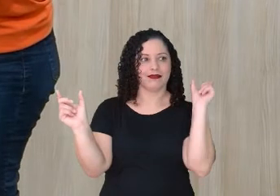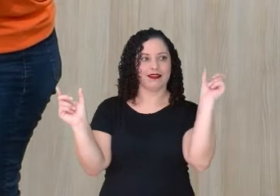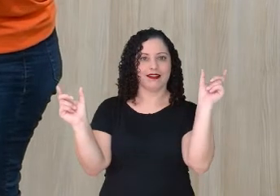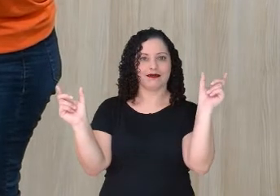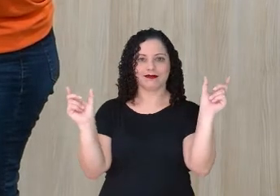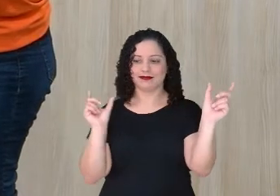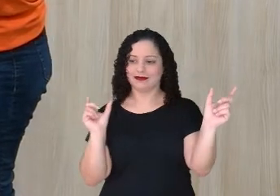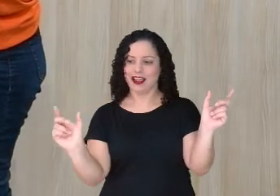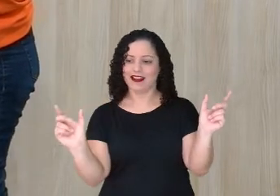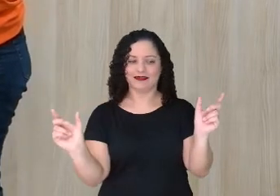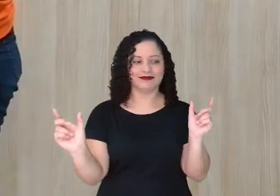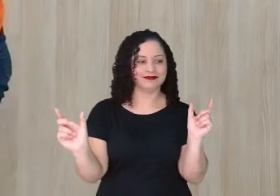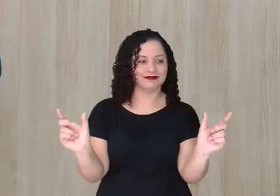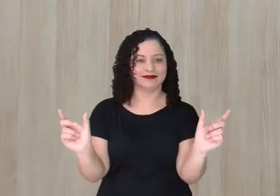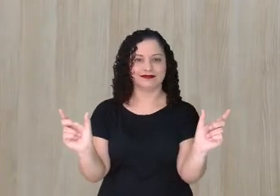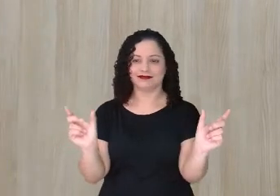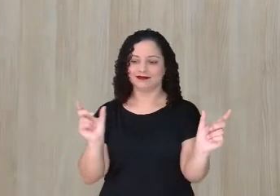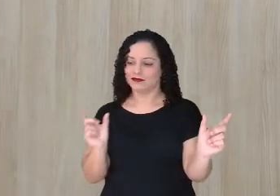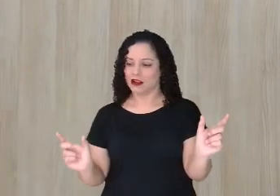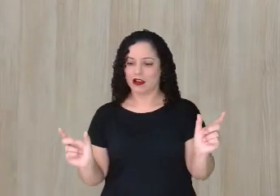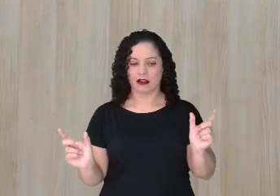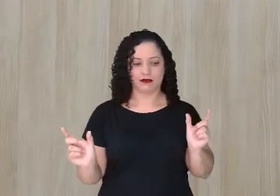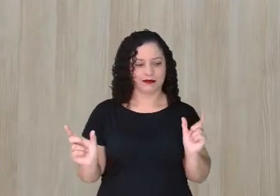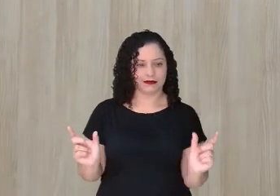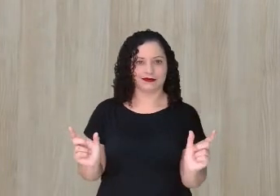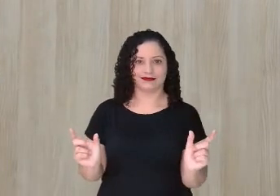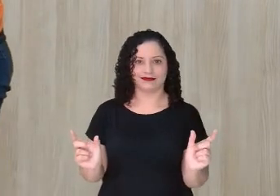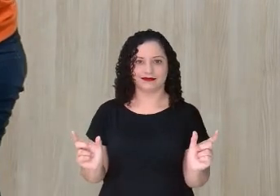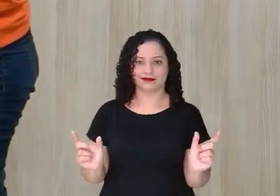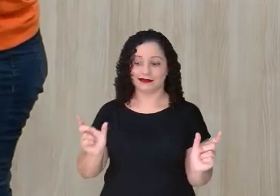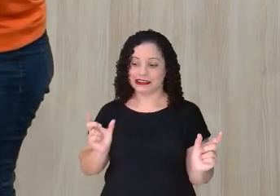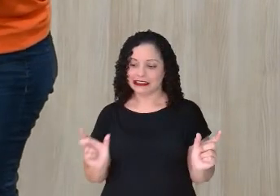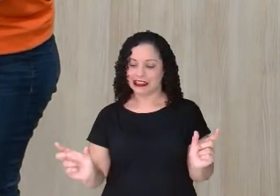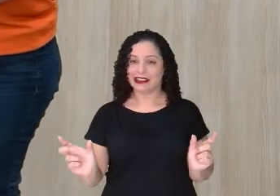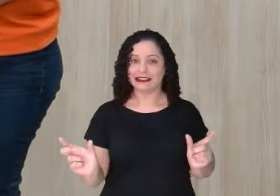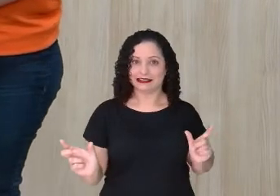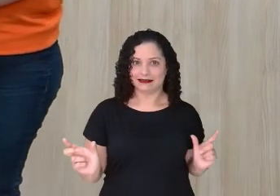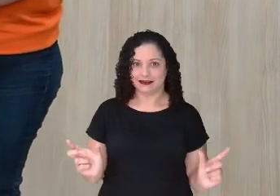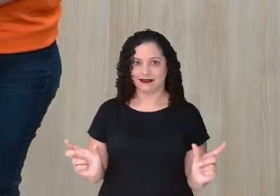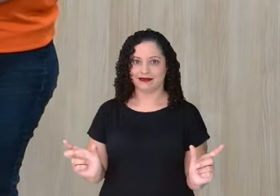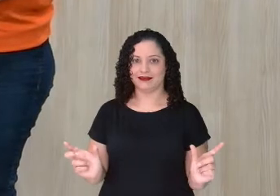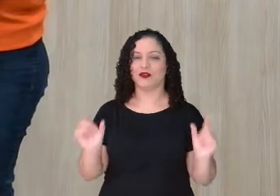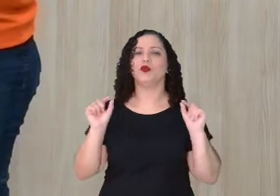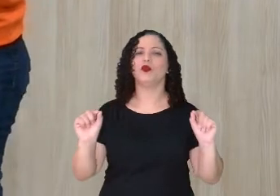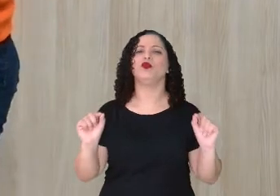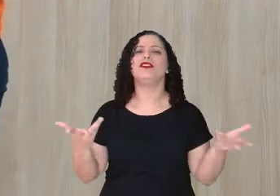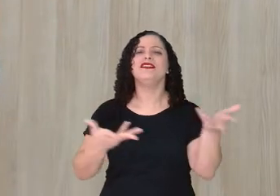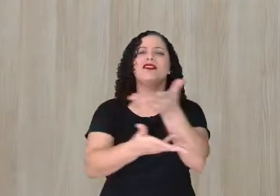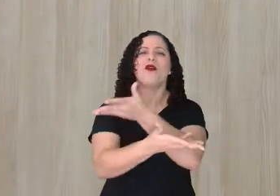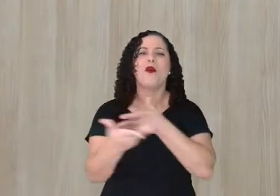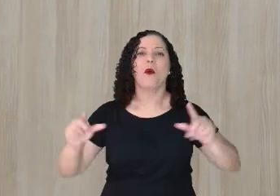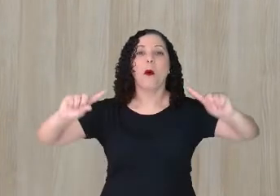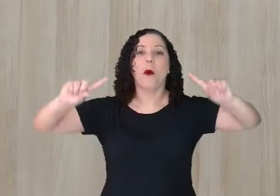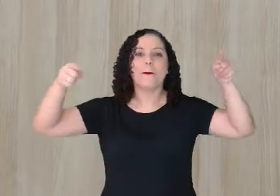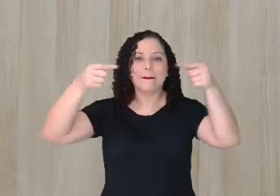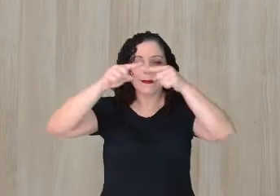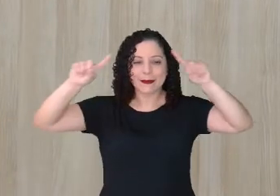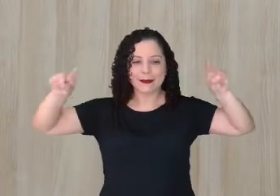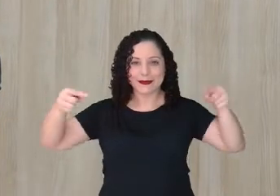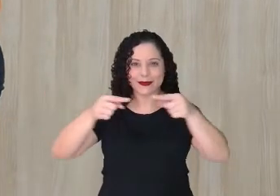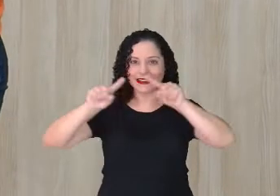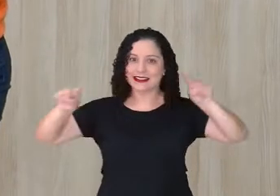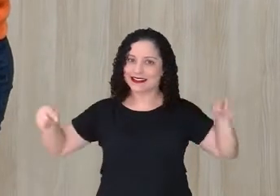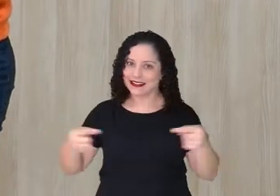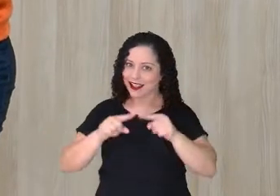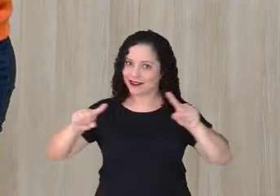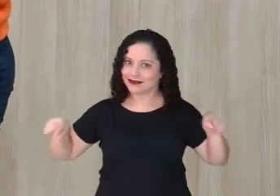esportes, cosméticos, meio de transporte e eletrodoméstico. Então, eu vou jogar aqui e